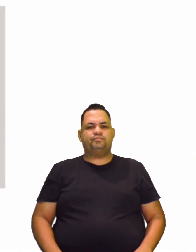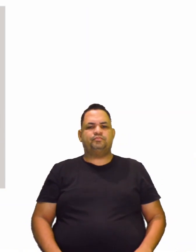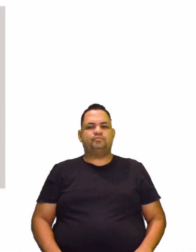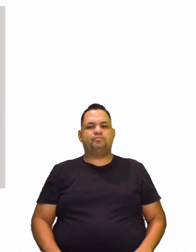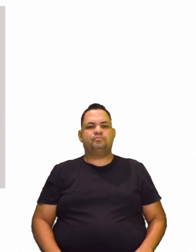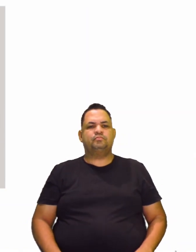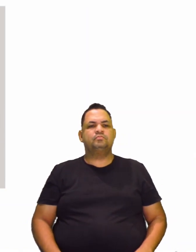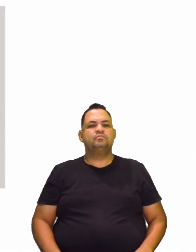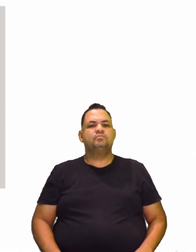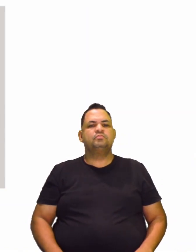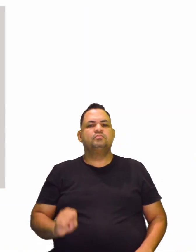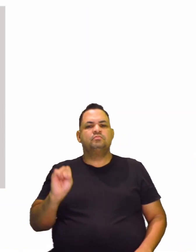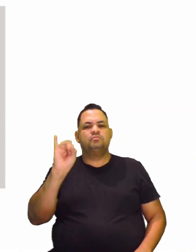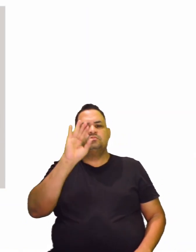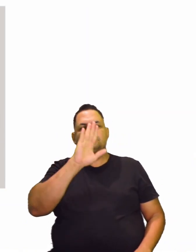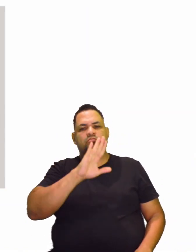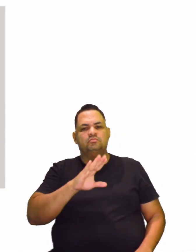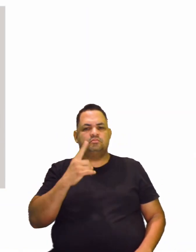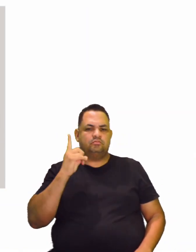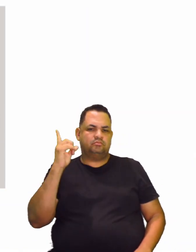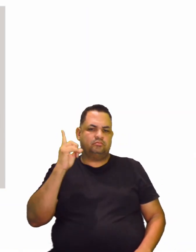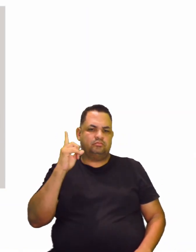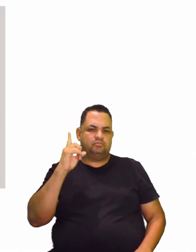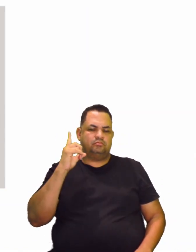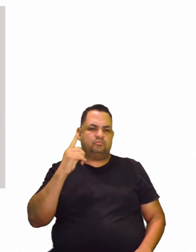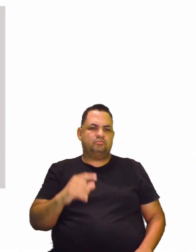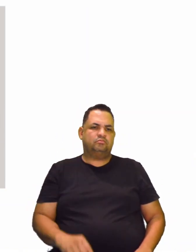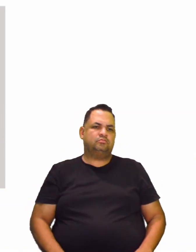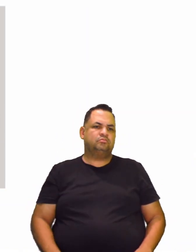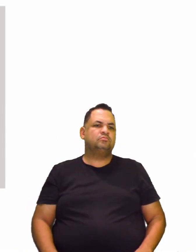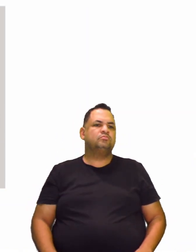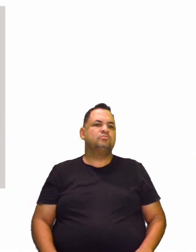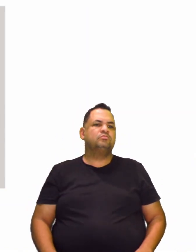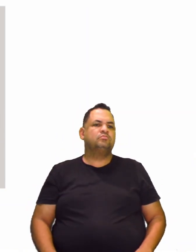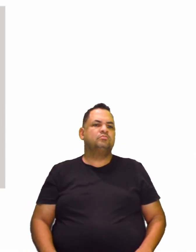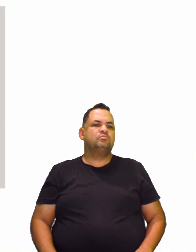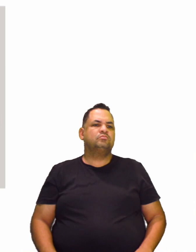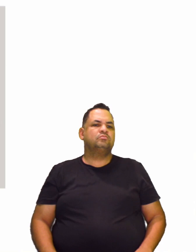Aqui uma imagem, né, de uma outra